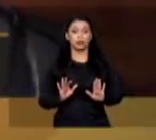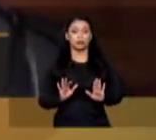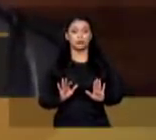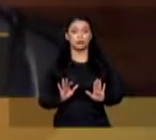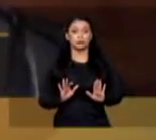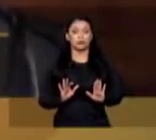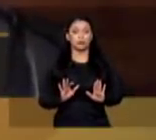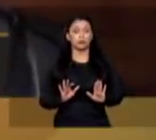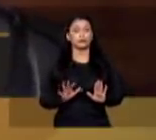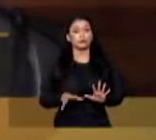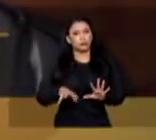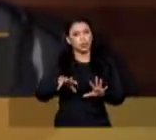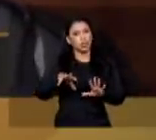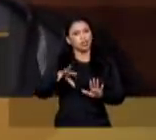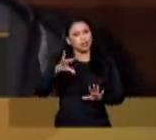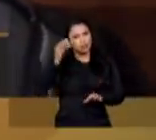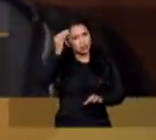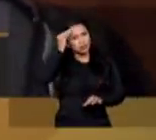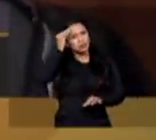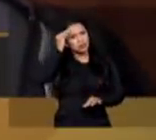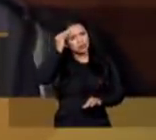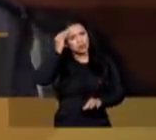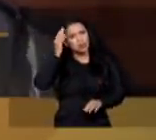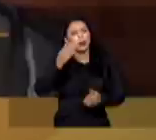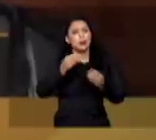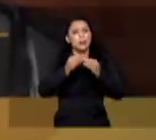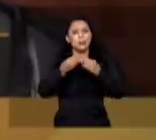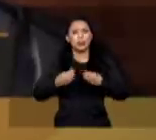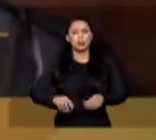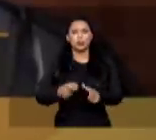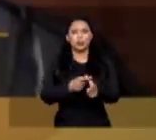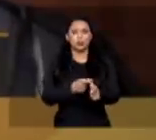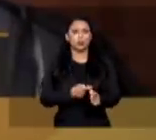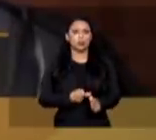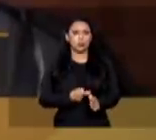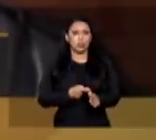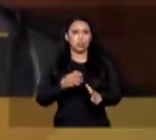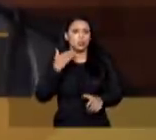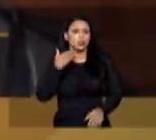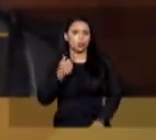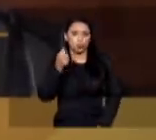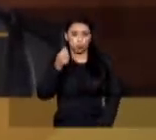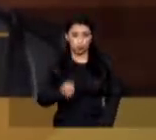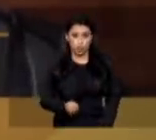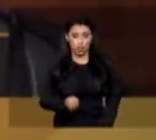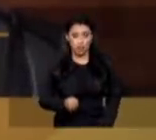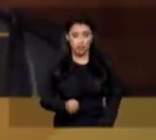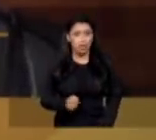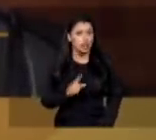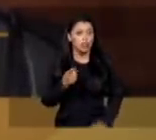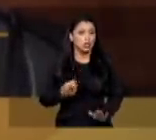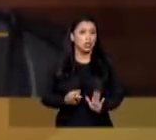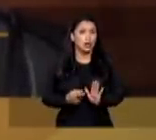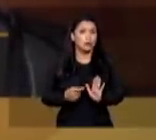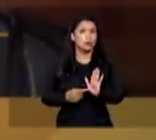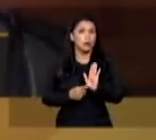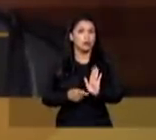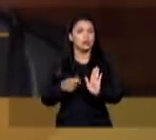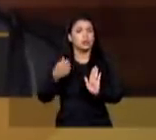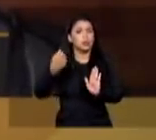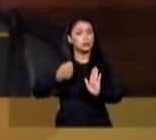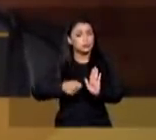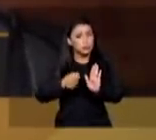da incompetência do juízo ou da suspeição do magistrado não implica necessariamente